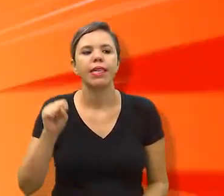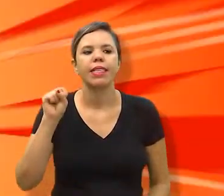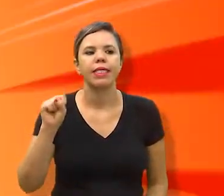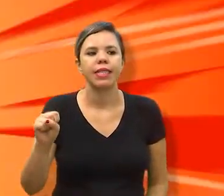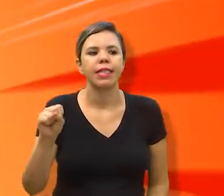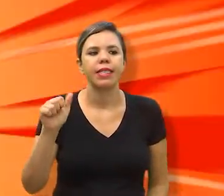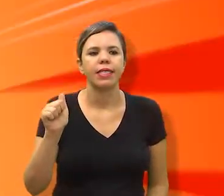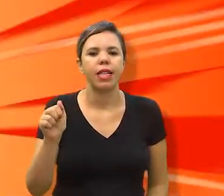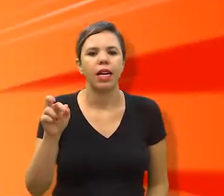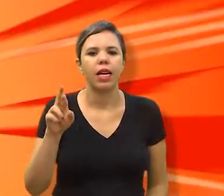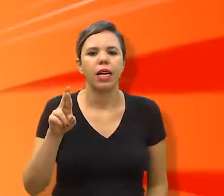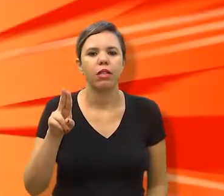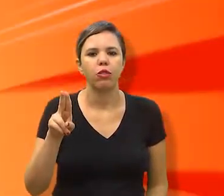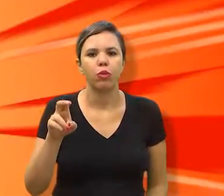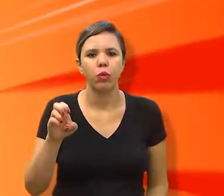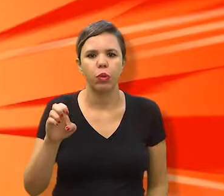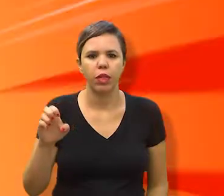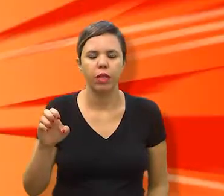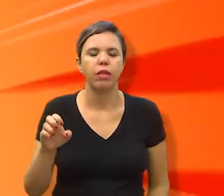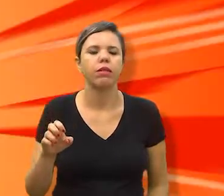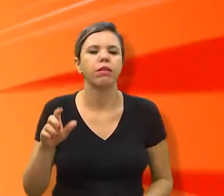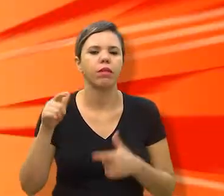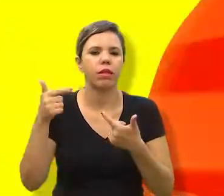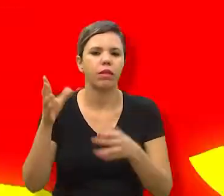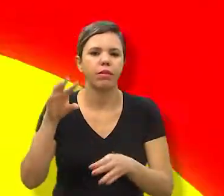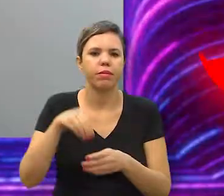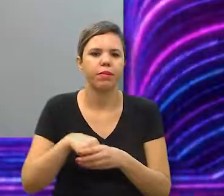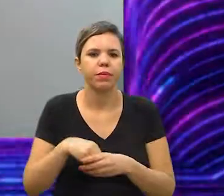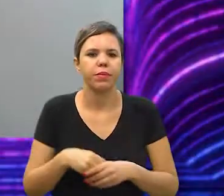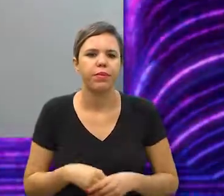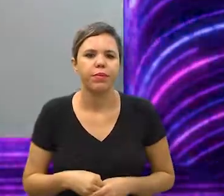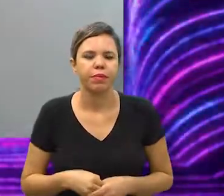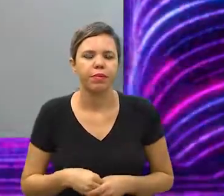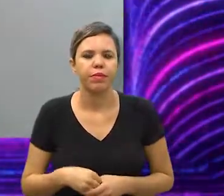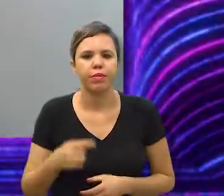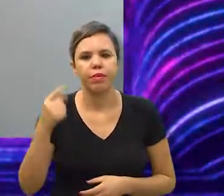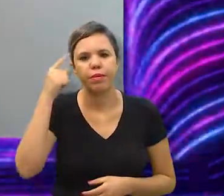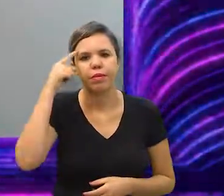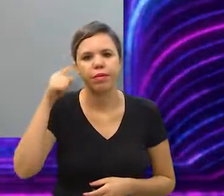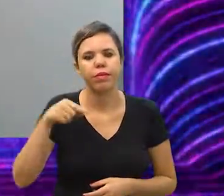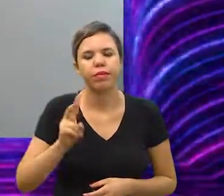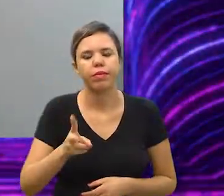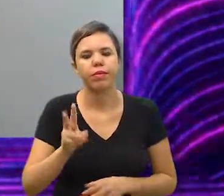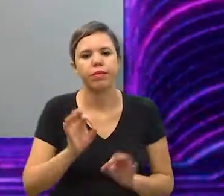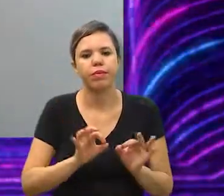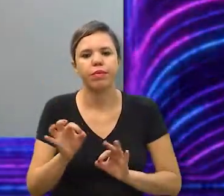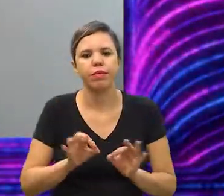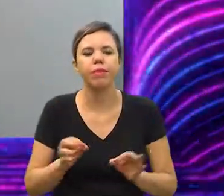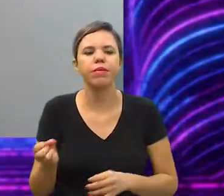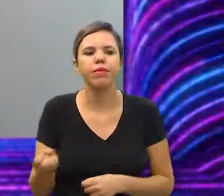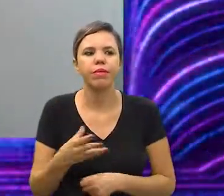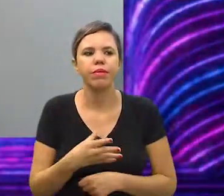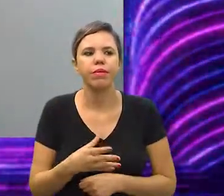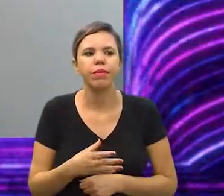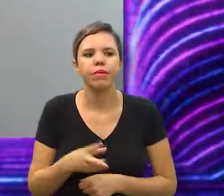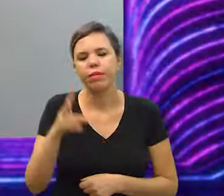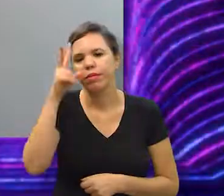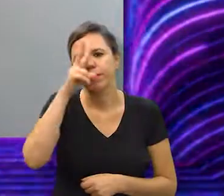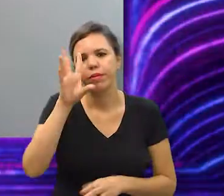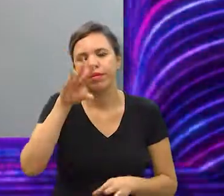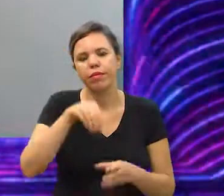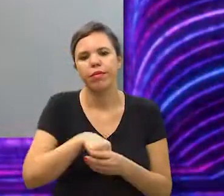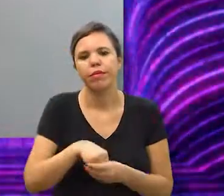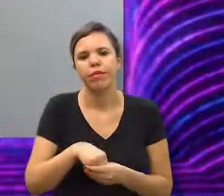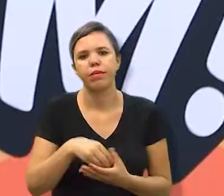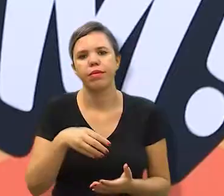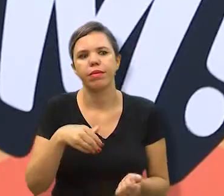sempre explorando os personagens dentro desse universo ficcional e a nossa ideia é continuar produzindo novas histórias dentro do